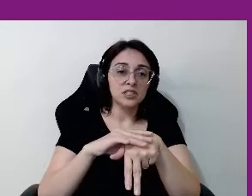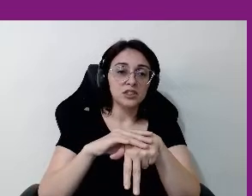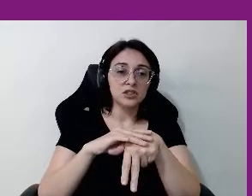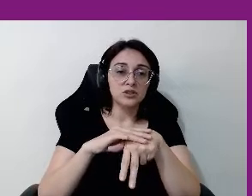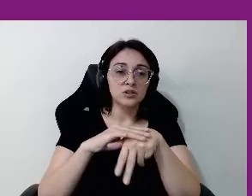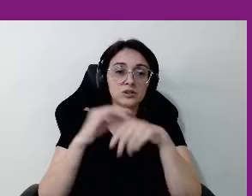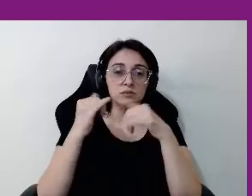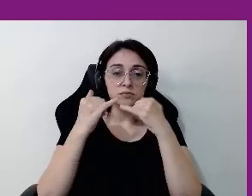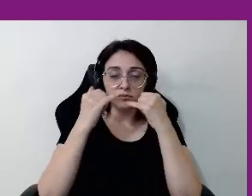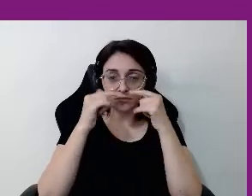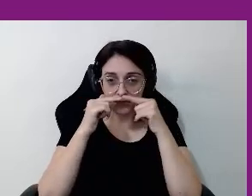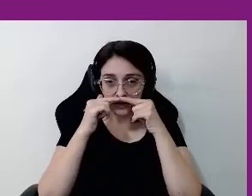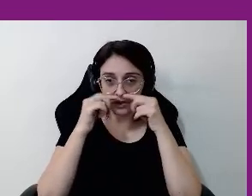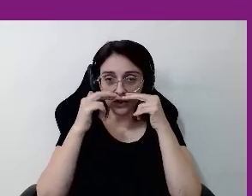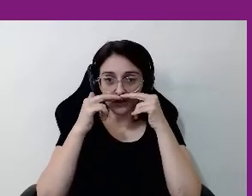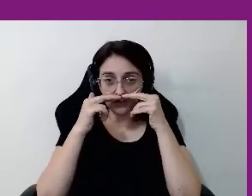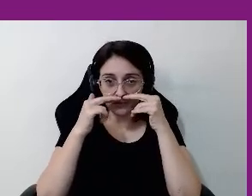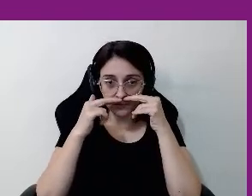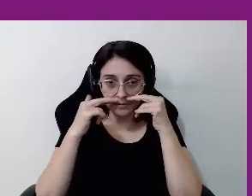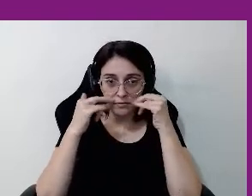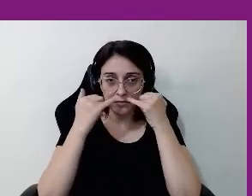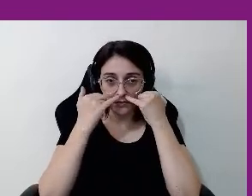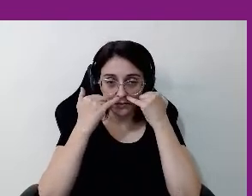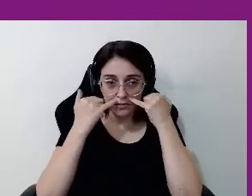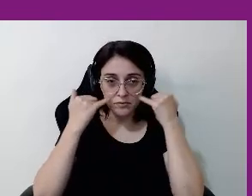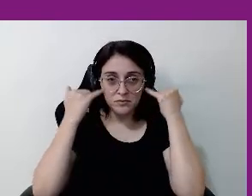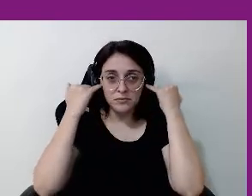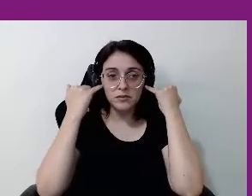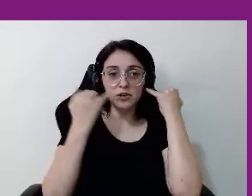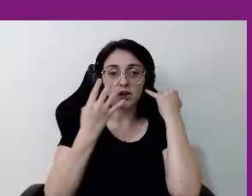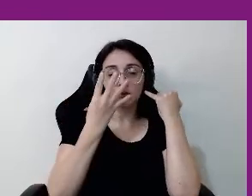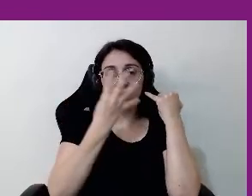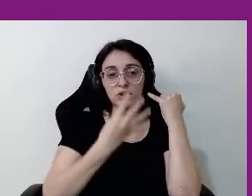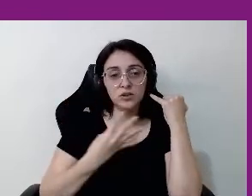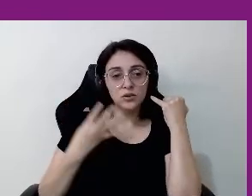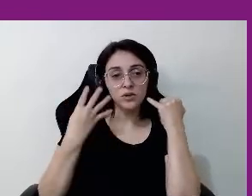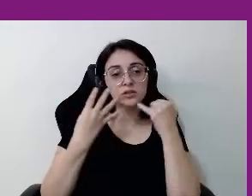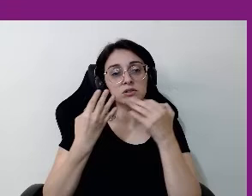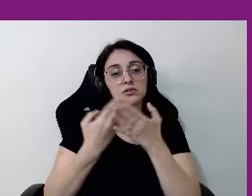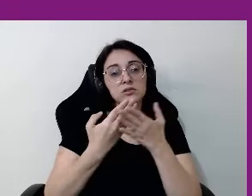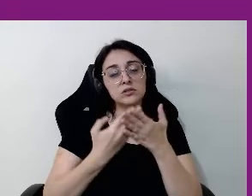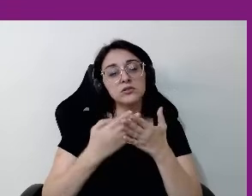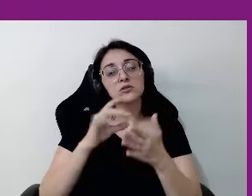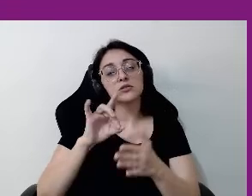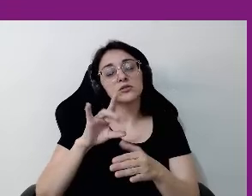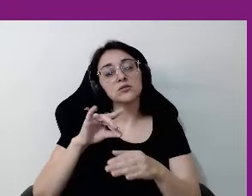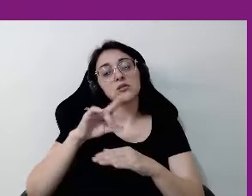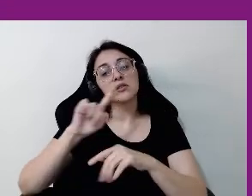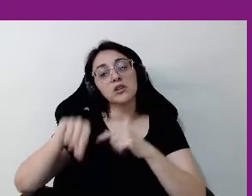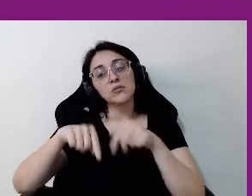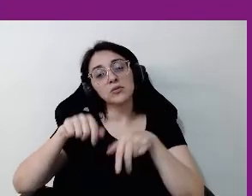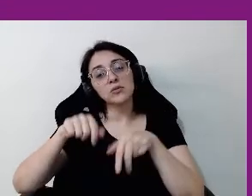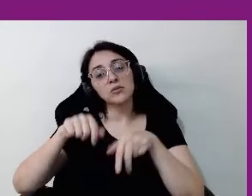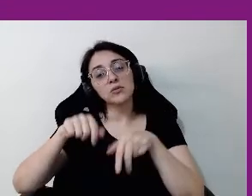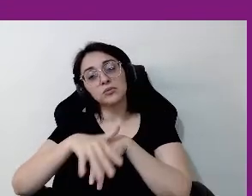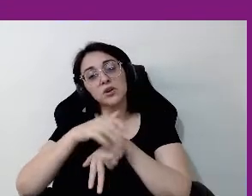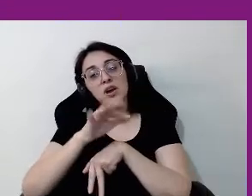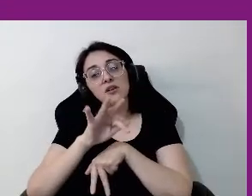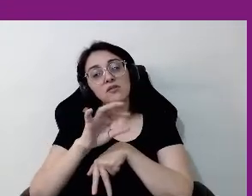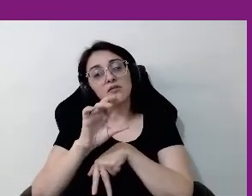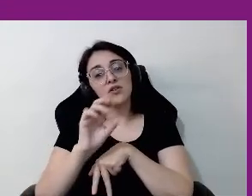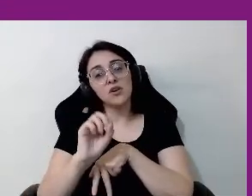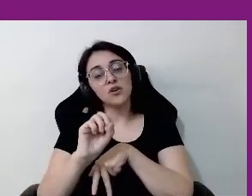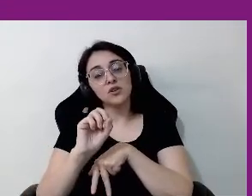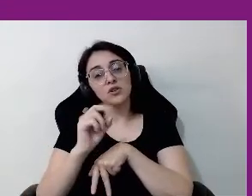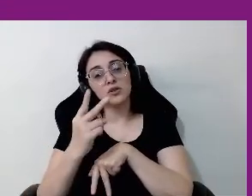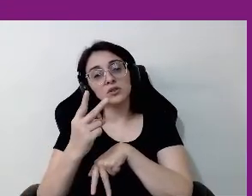fluxo nasal, o mesmo estudo, 4 horas, então manual ou automático, com controle de FiO2, e